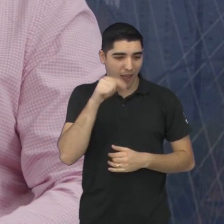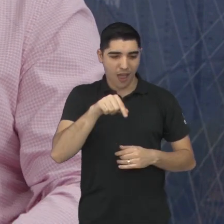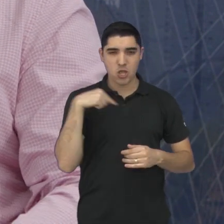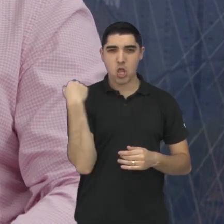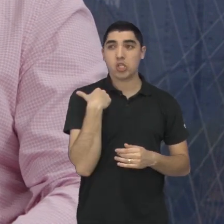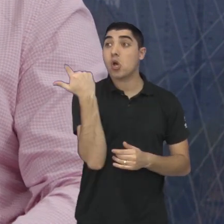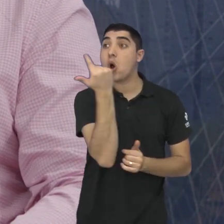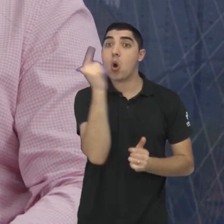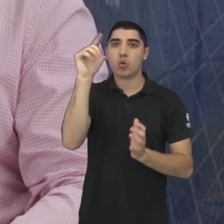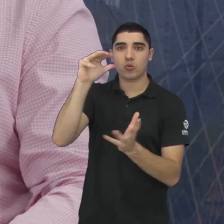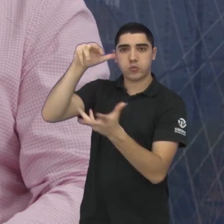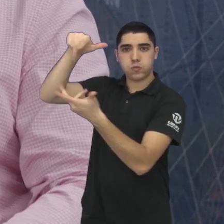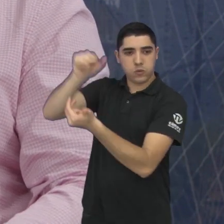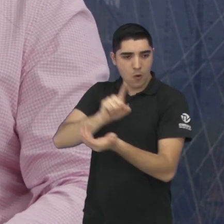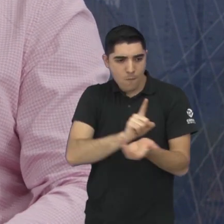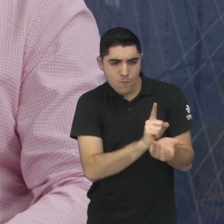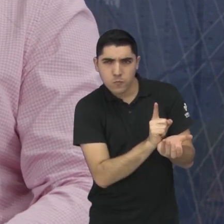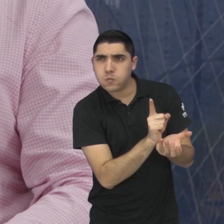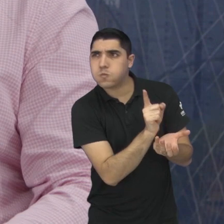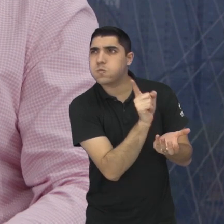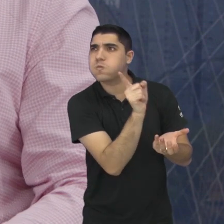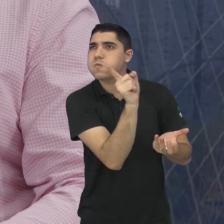os recursos de uma viagem espacial